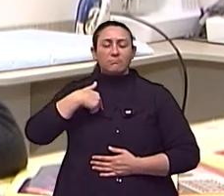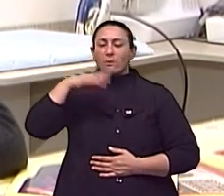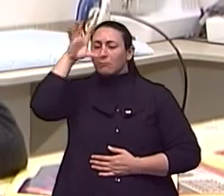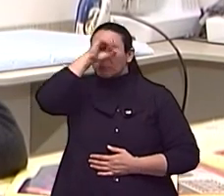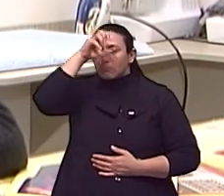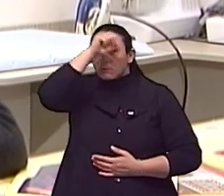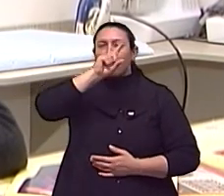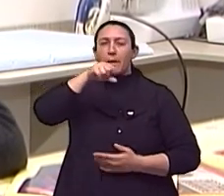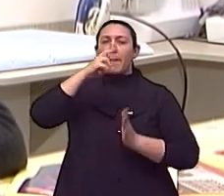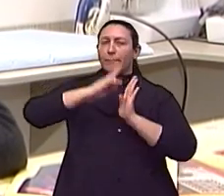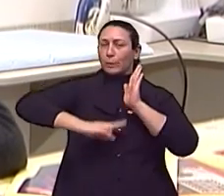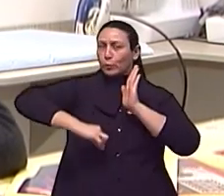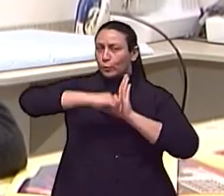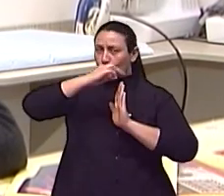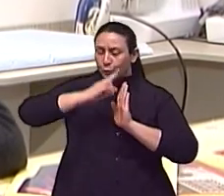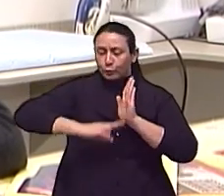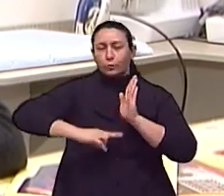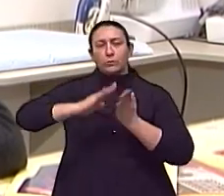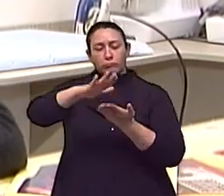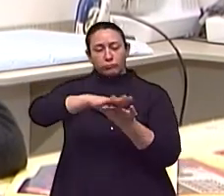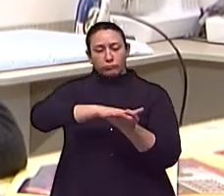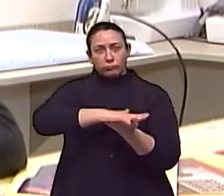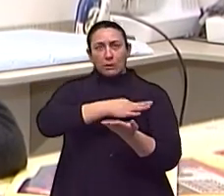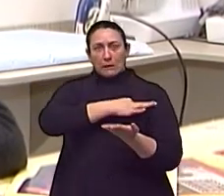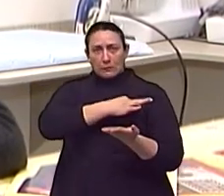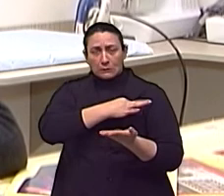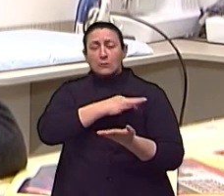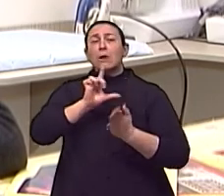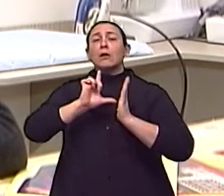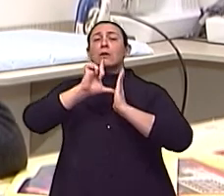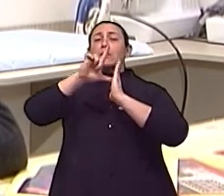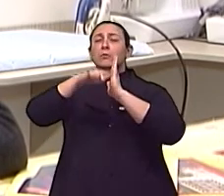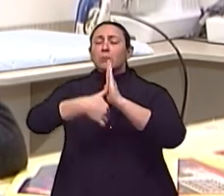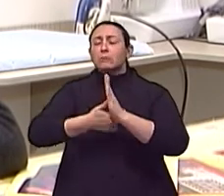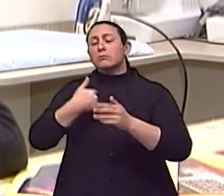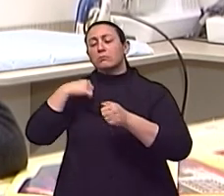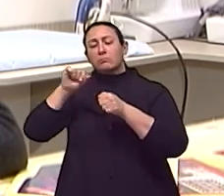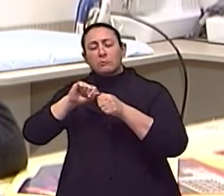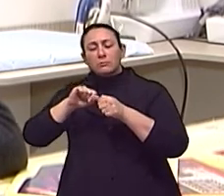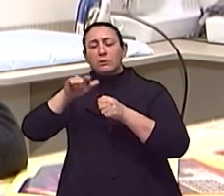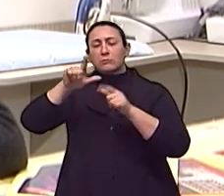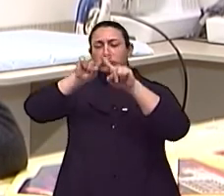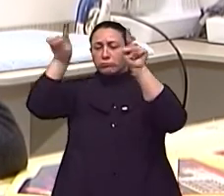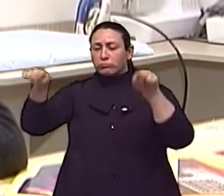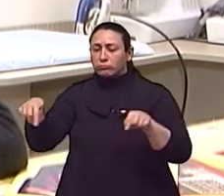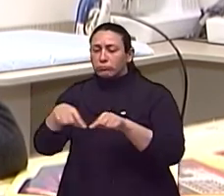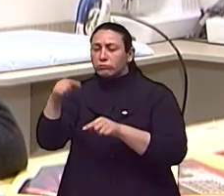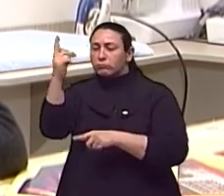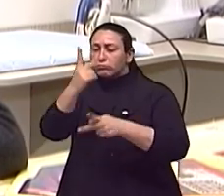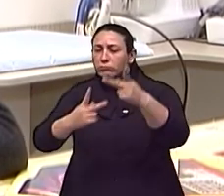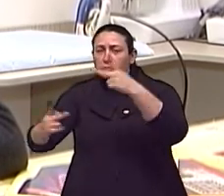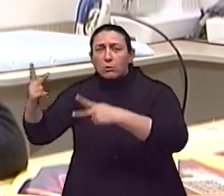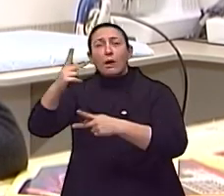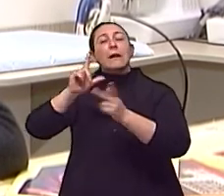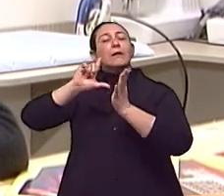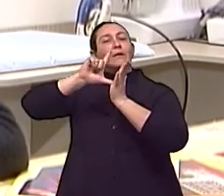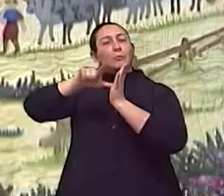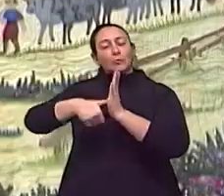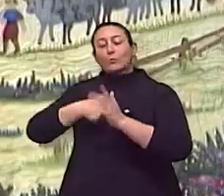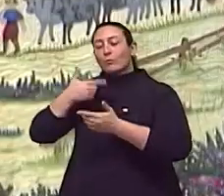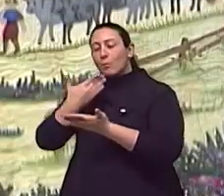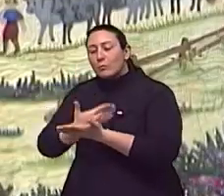pintura de tecido depois foi telas e depois é o patchwork começou há mais ou menos uns dois anos